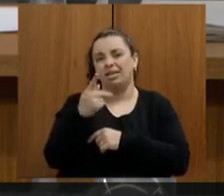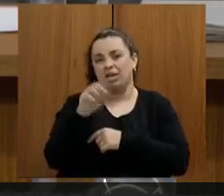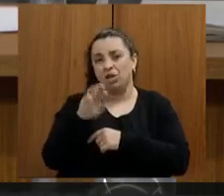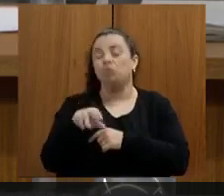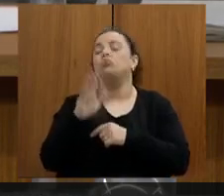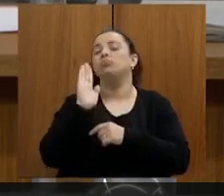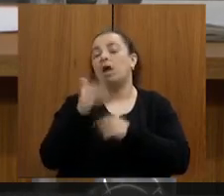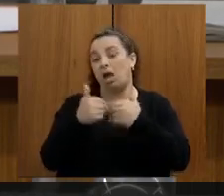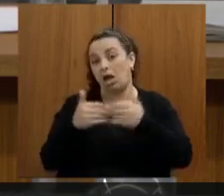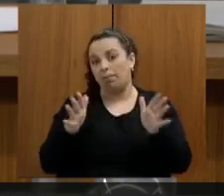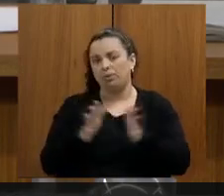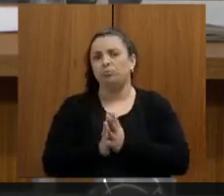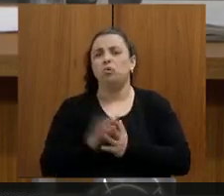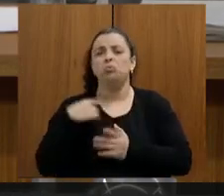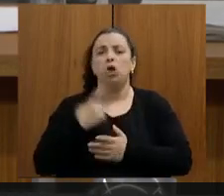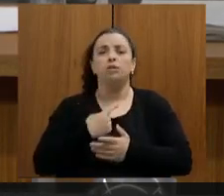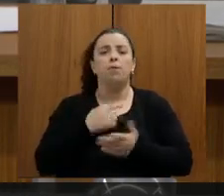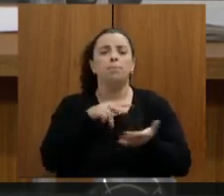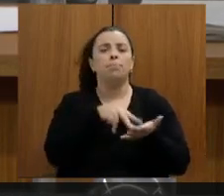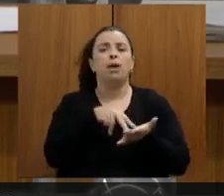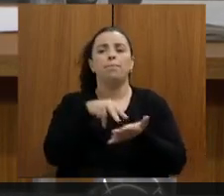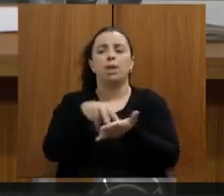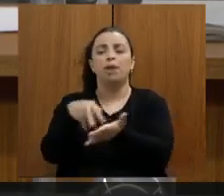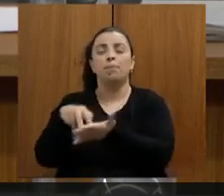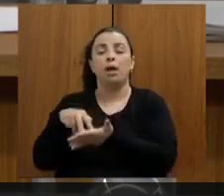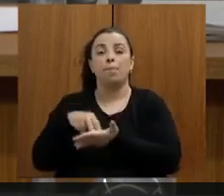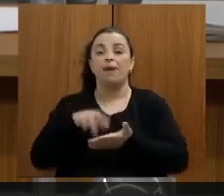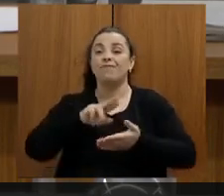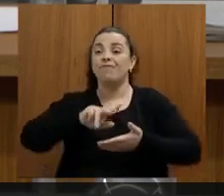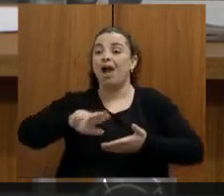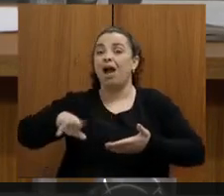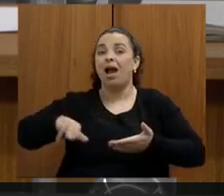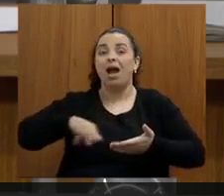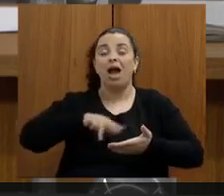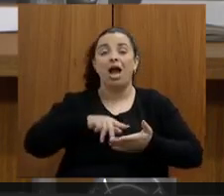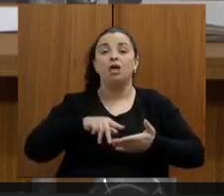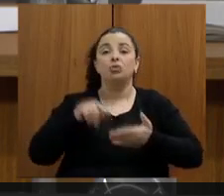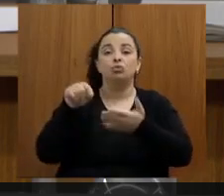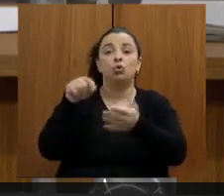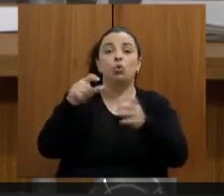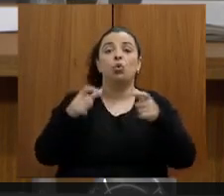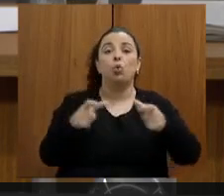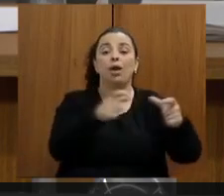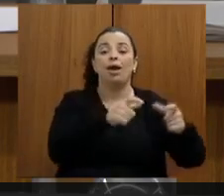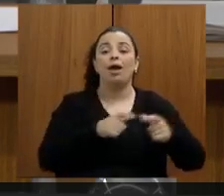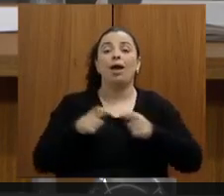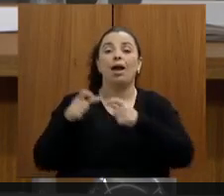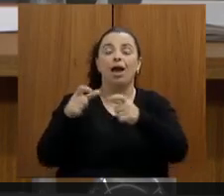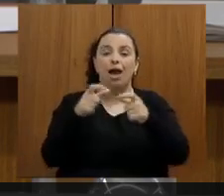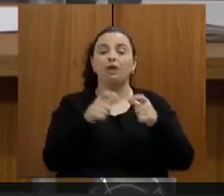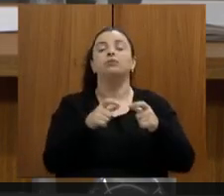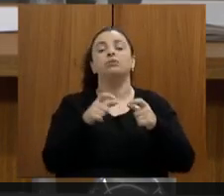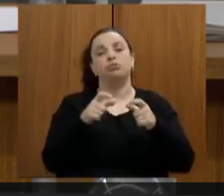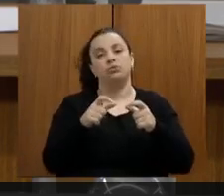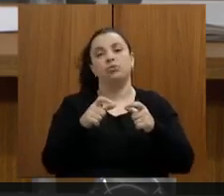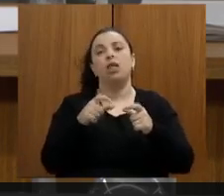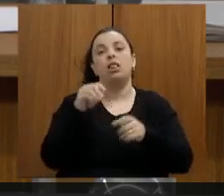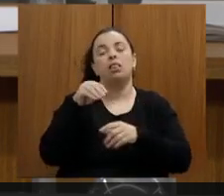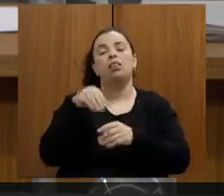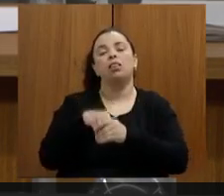do Estado a gente não atende um ponto especificamente estamos levando para diversos pontos do Estado